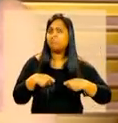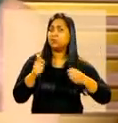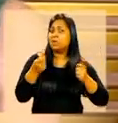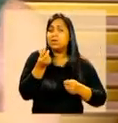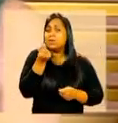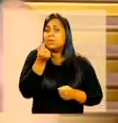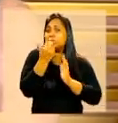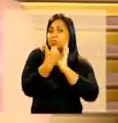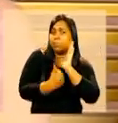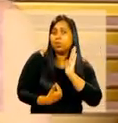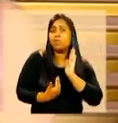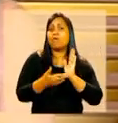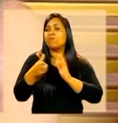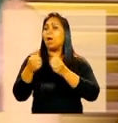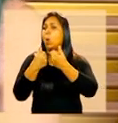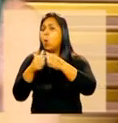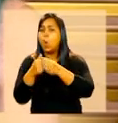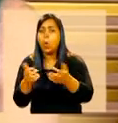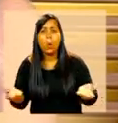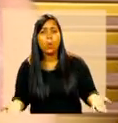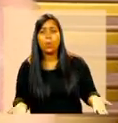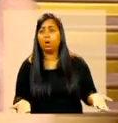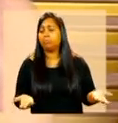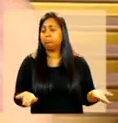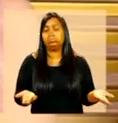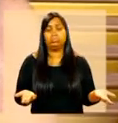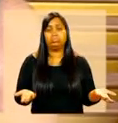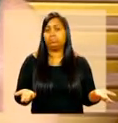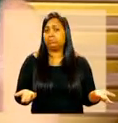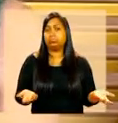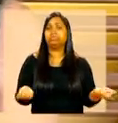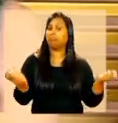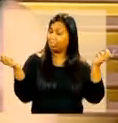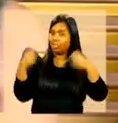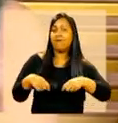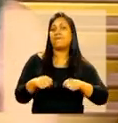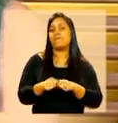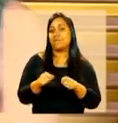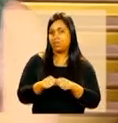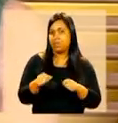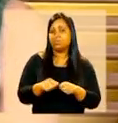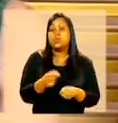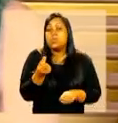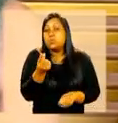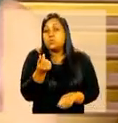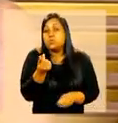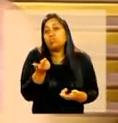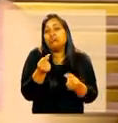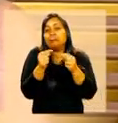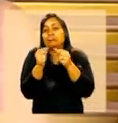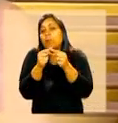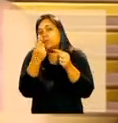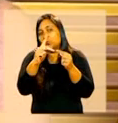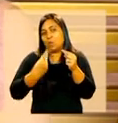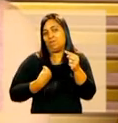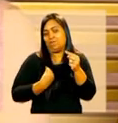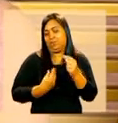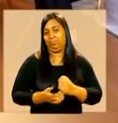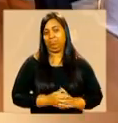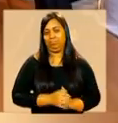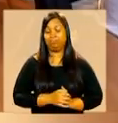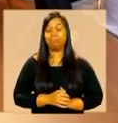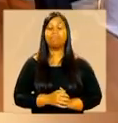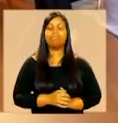fazer com custo menor, indo de ônibus, enfim, você consegue fazer no custo que se adapte ao teu seu bolso ali,